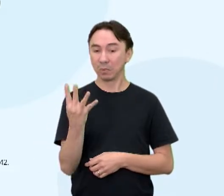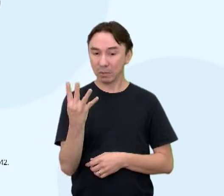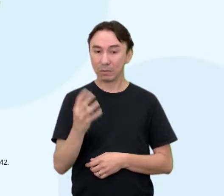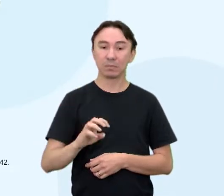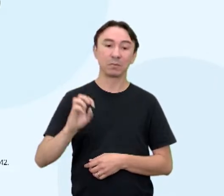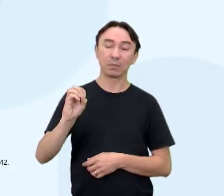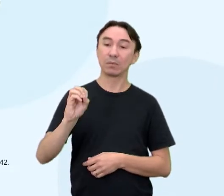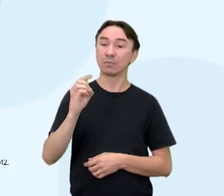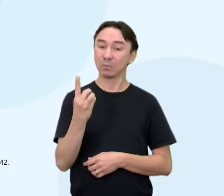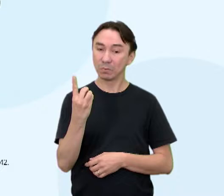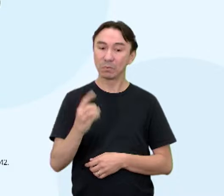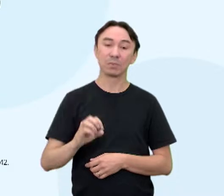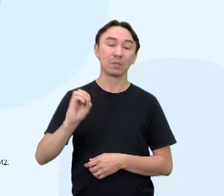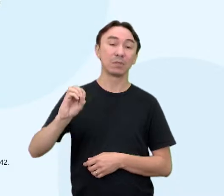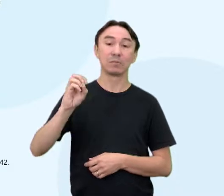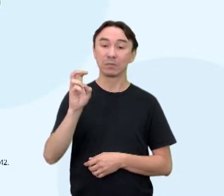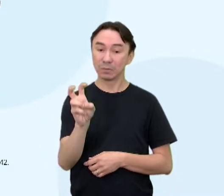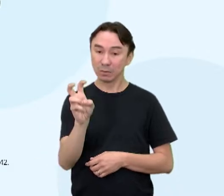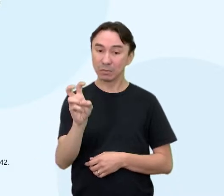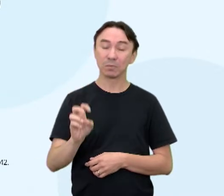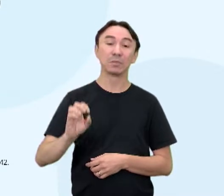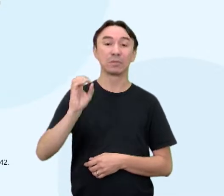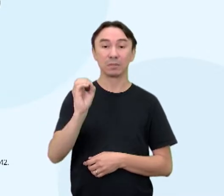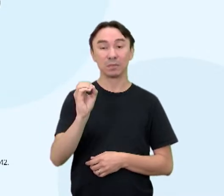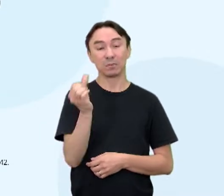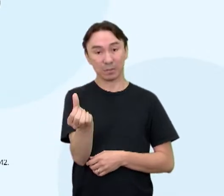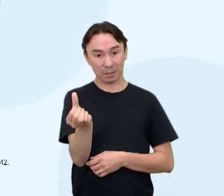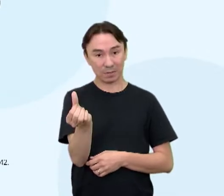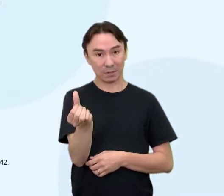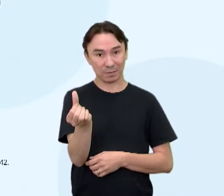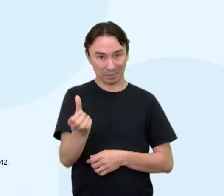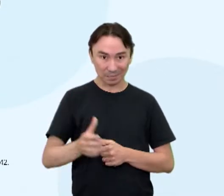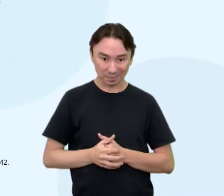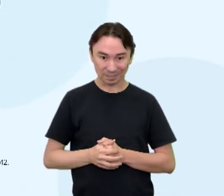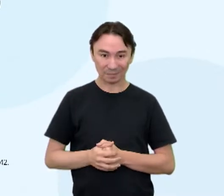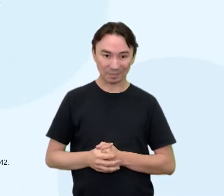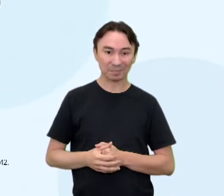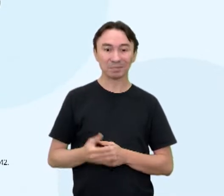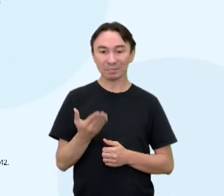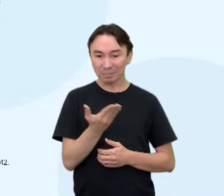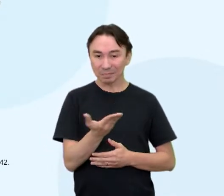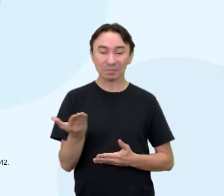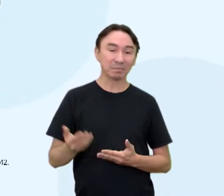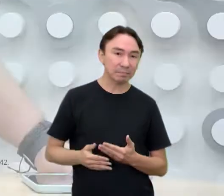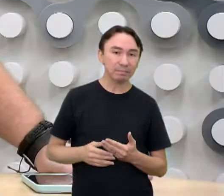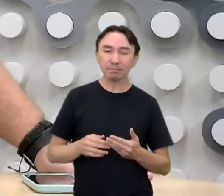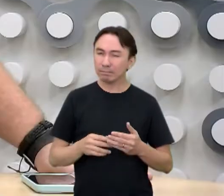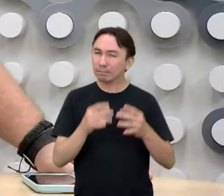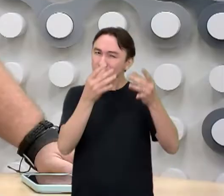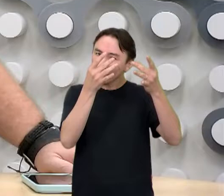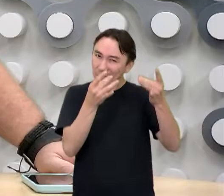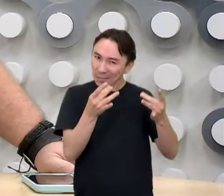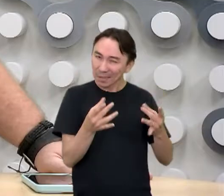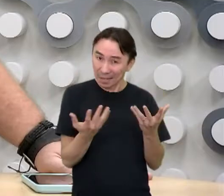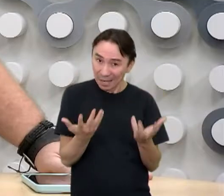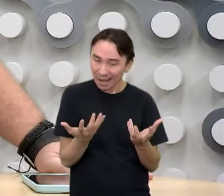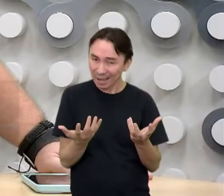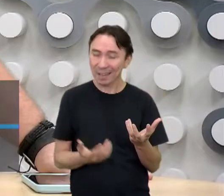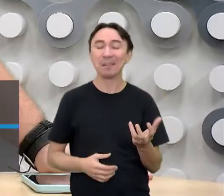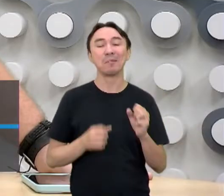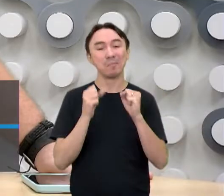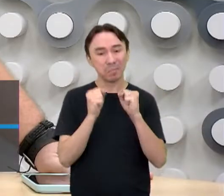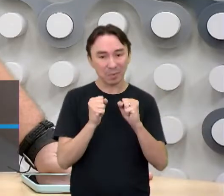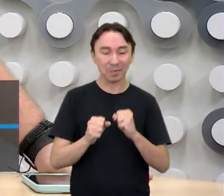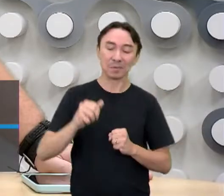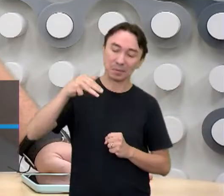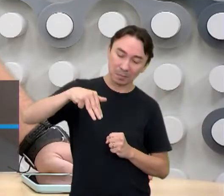04, 05, 06. Quer ver aí os detalhes dessas habilidades? É só entrar lá no mapa, né? Material